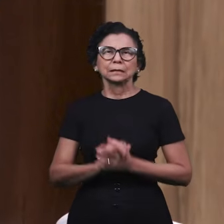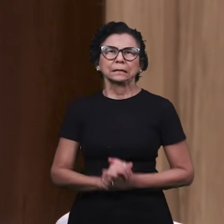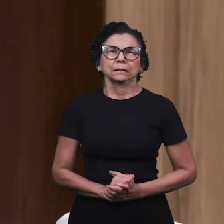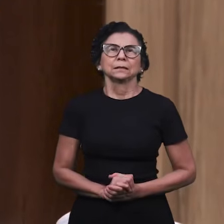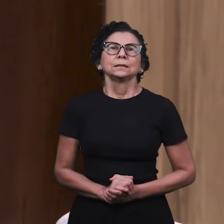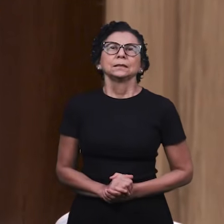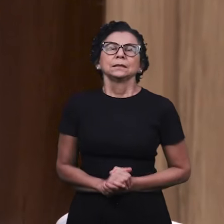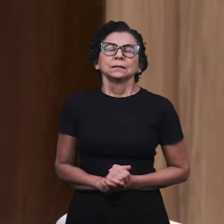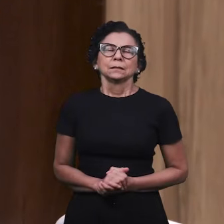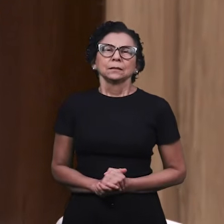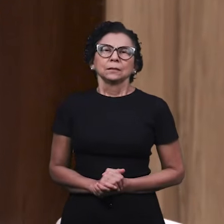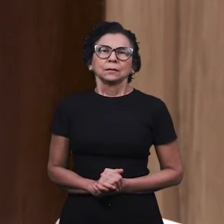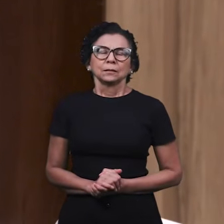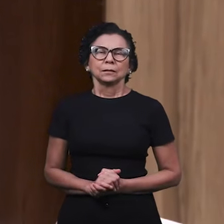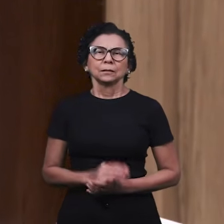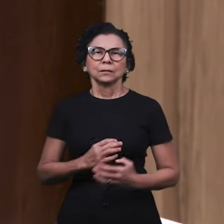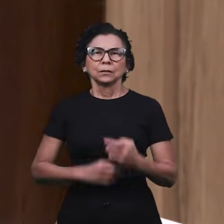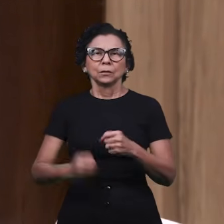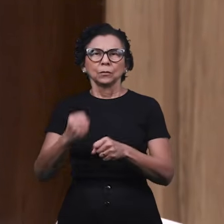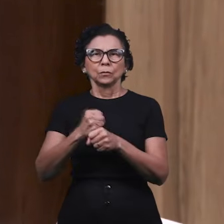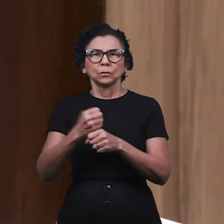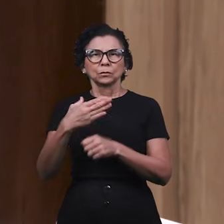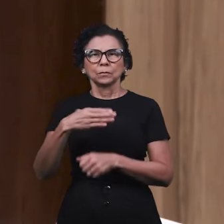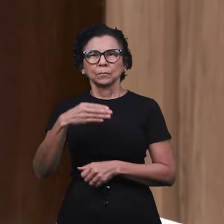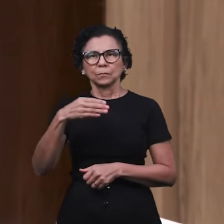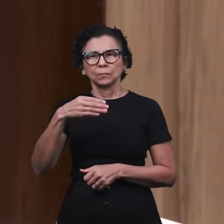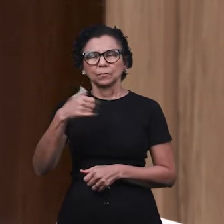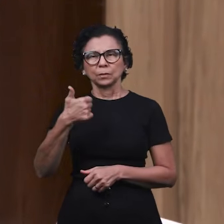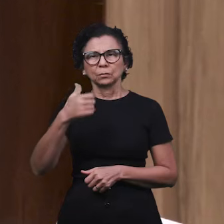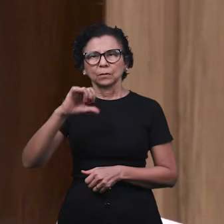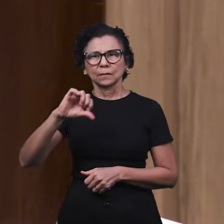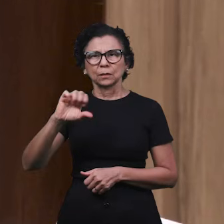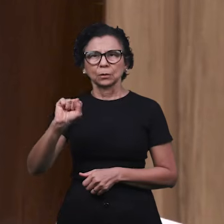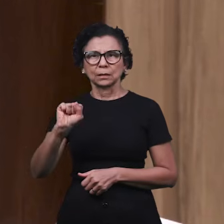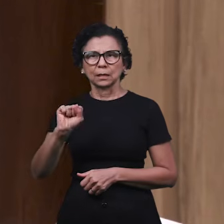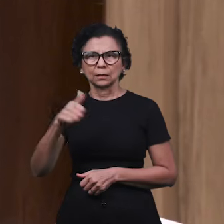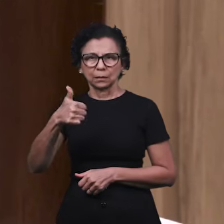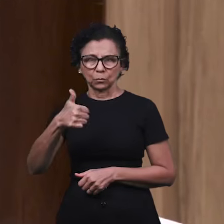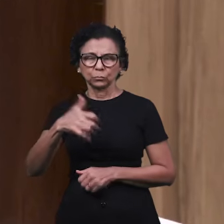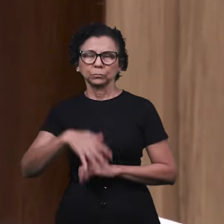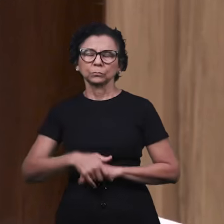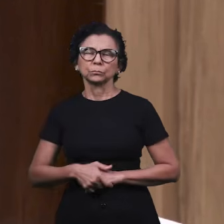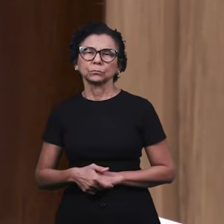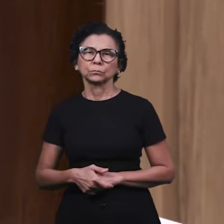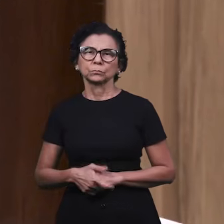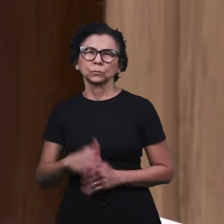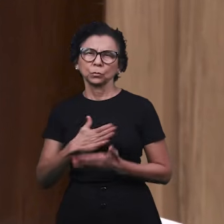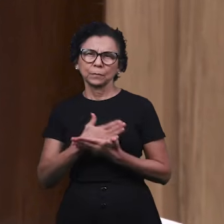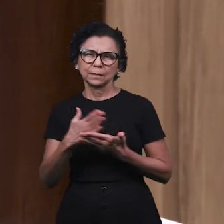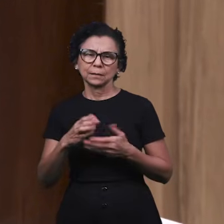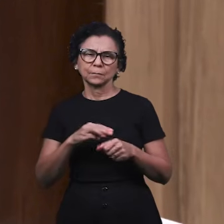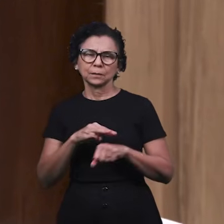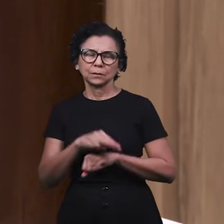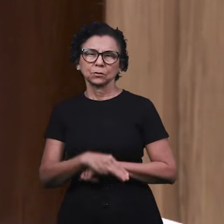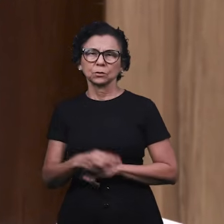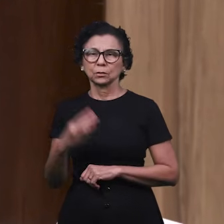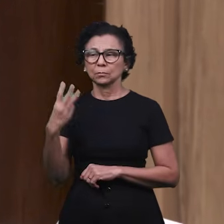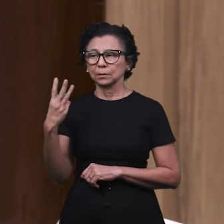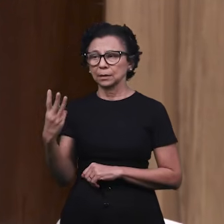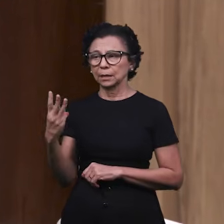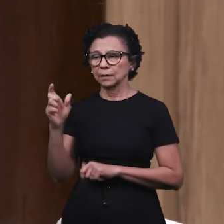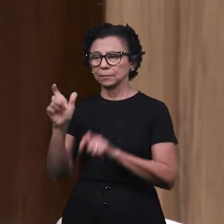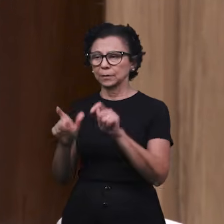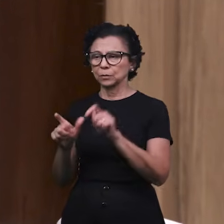foi em 1981, meu primeiro ano de ministério, que eu tomava conta de igreja, eu tinha 3